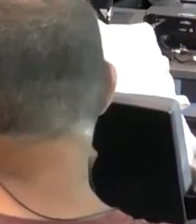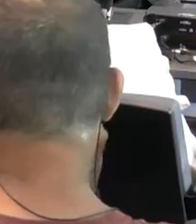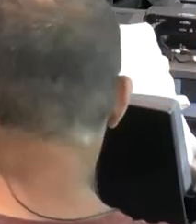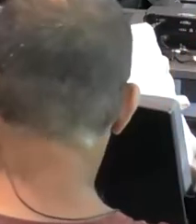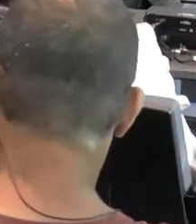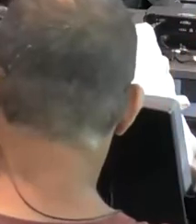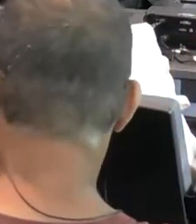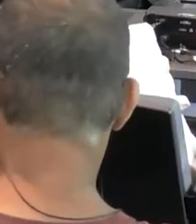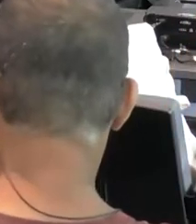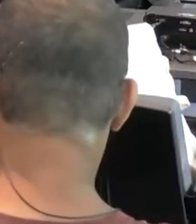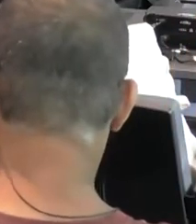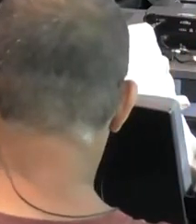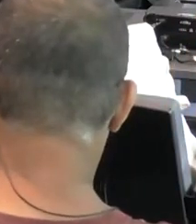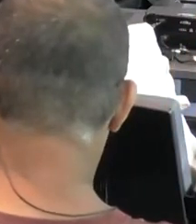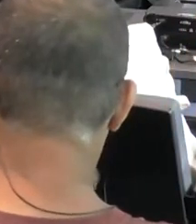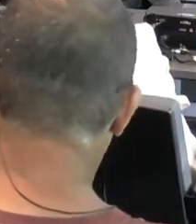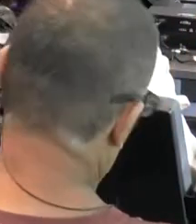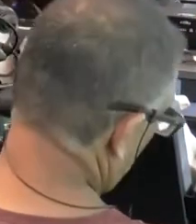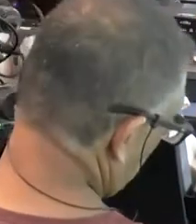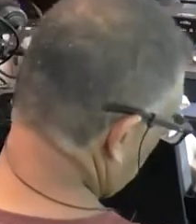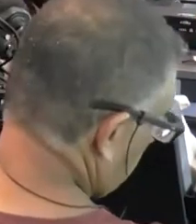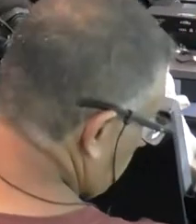E aí